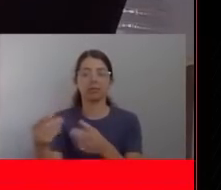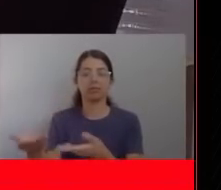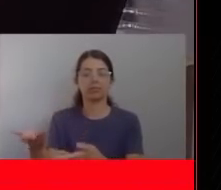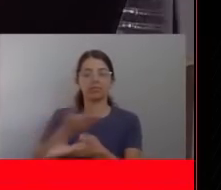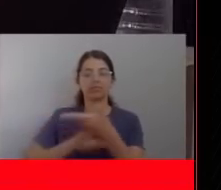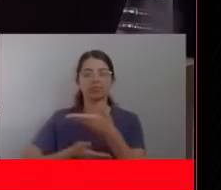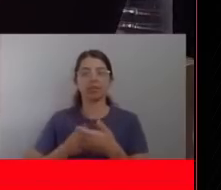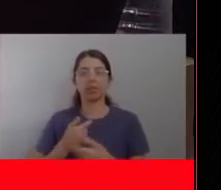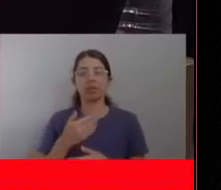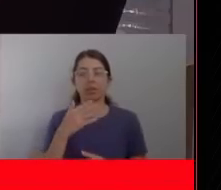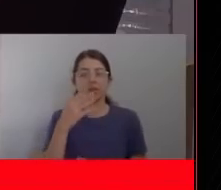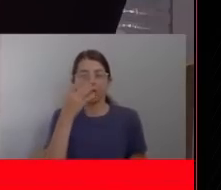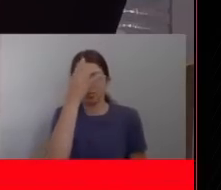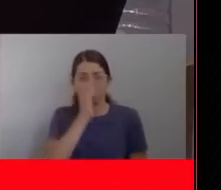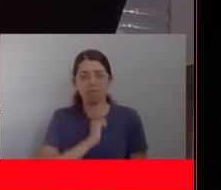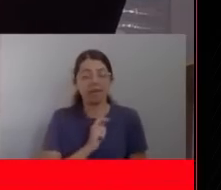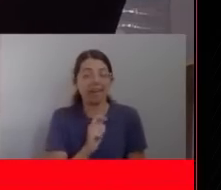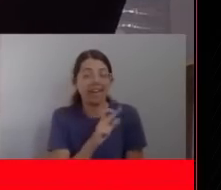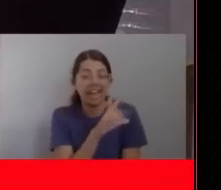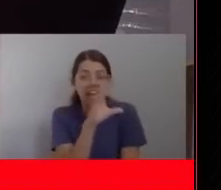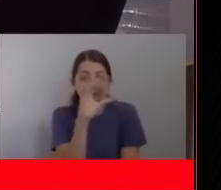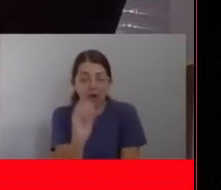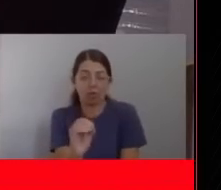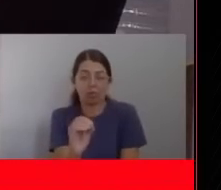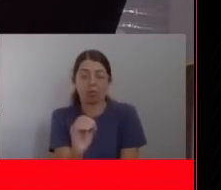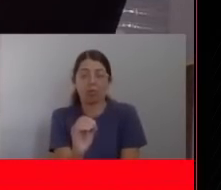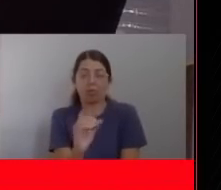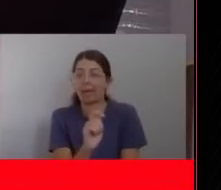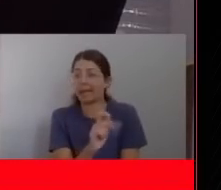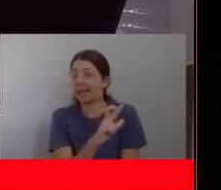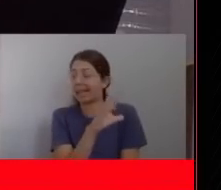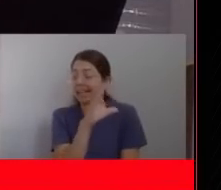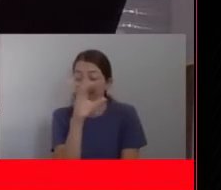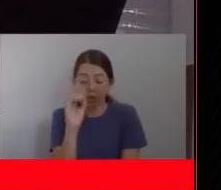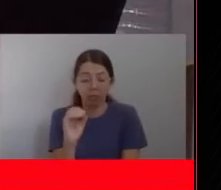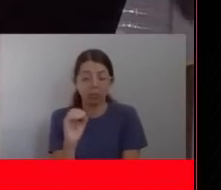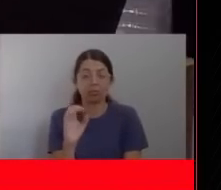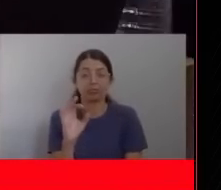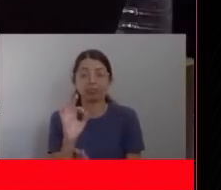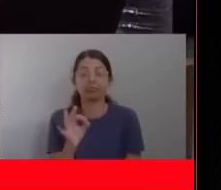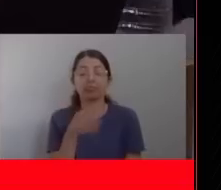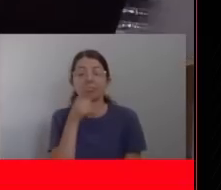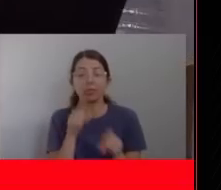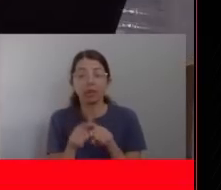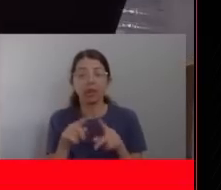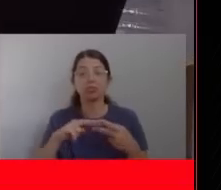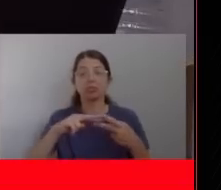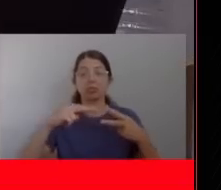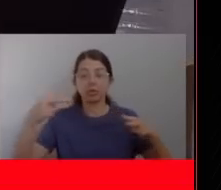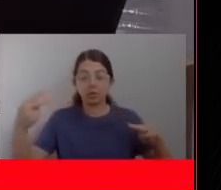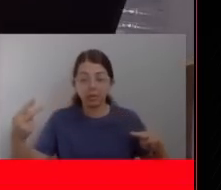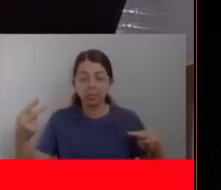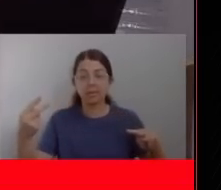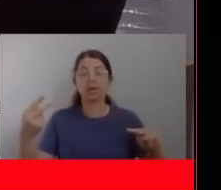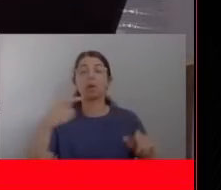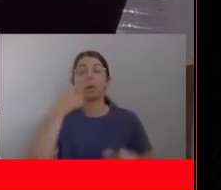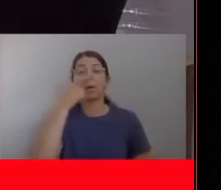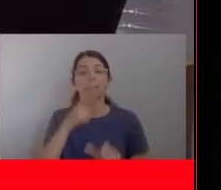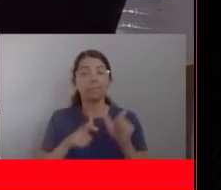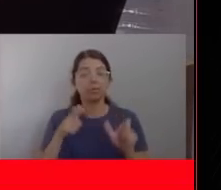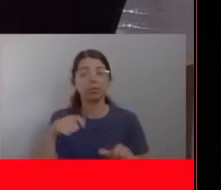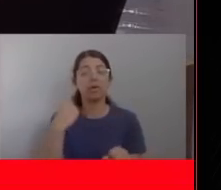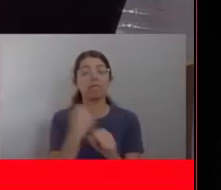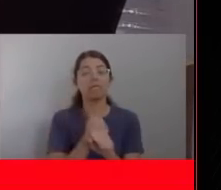sem qualquer pudor é errado deputados municipais ou pessoas que tenham funções